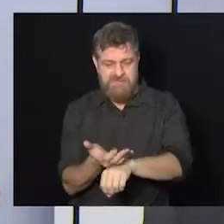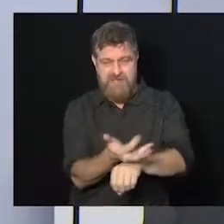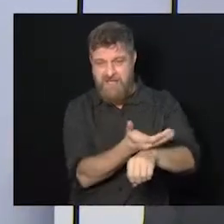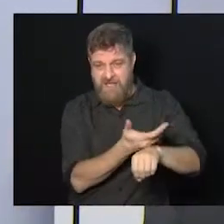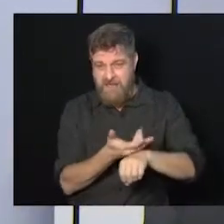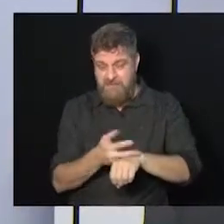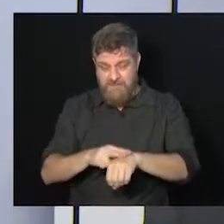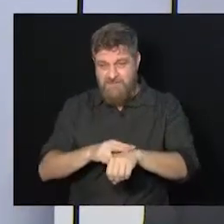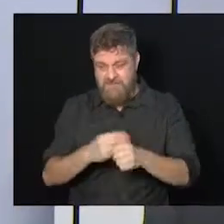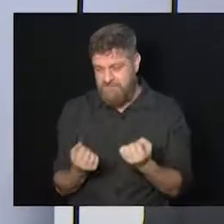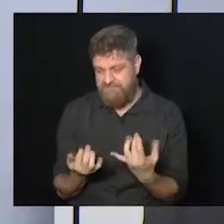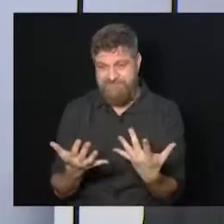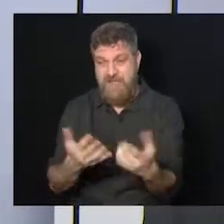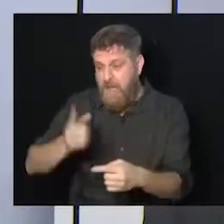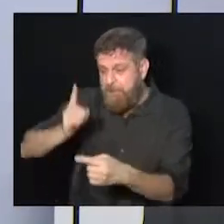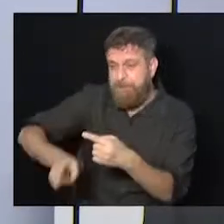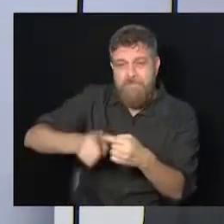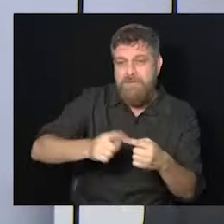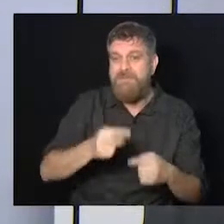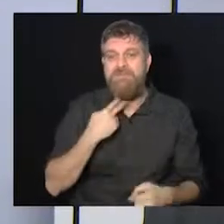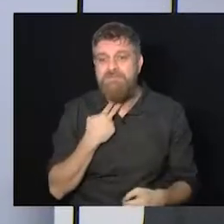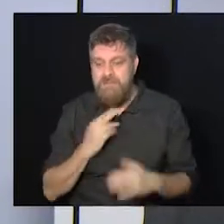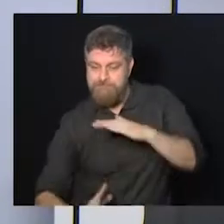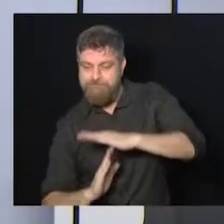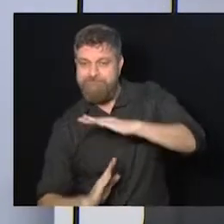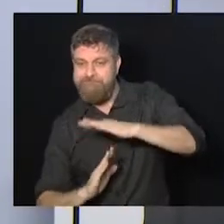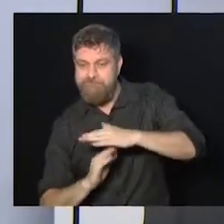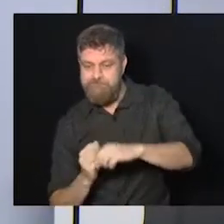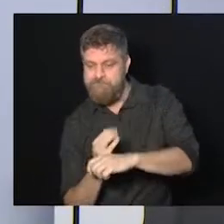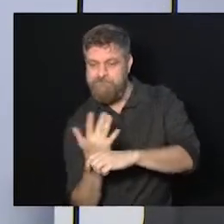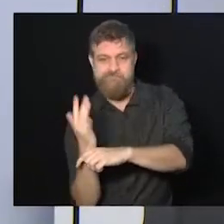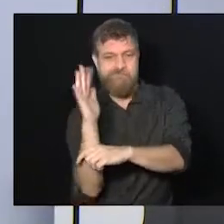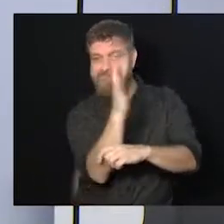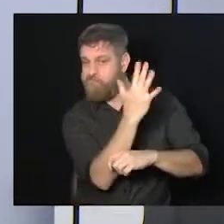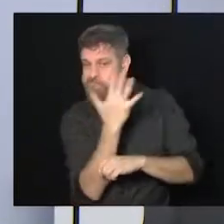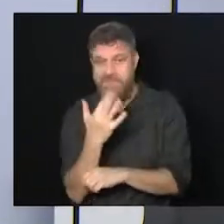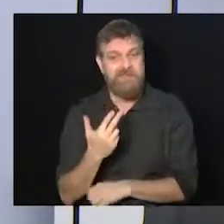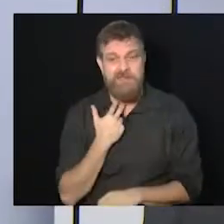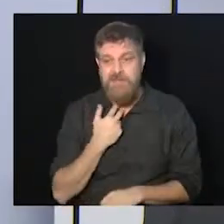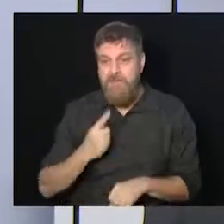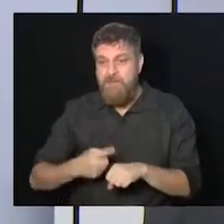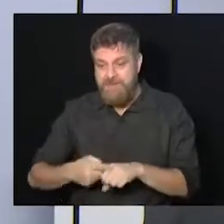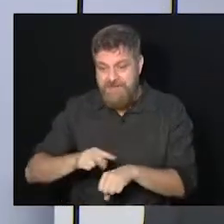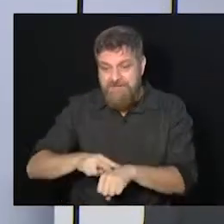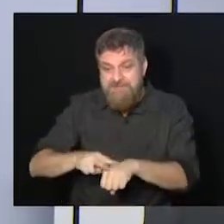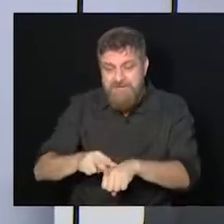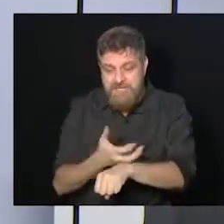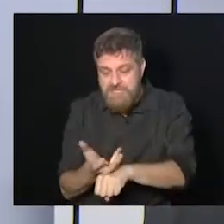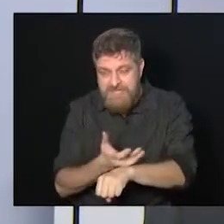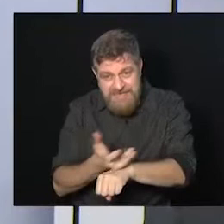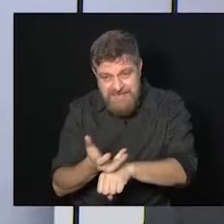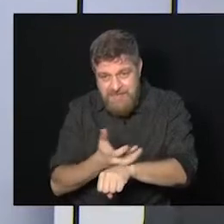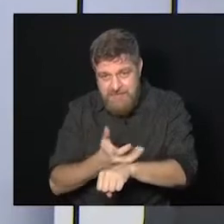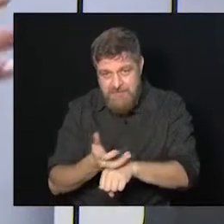coisa assim, impede que a mata, mesmo a Mata Atlântica, que tipicamente se regenera, né,